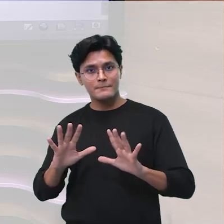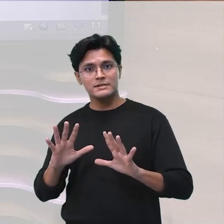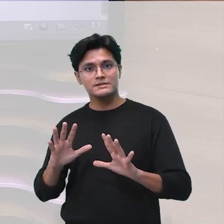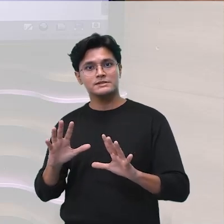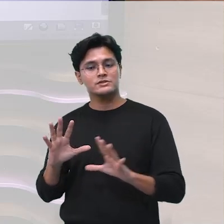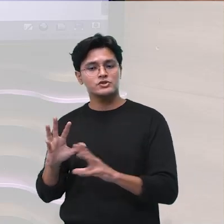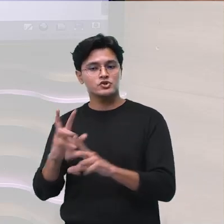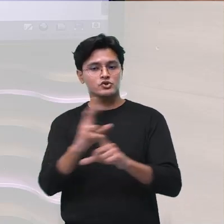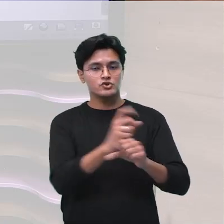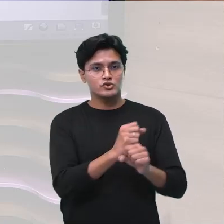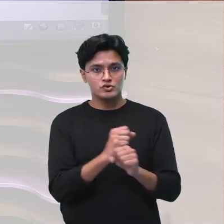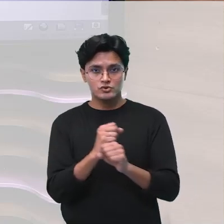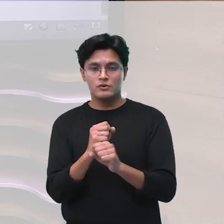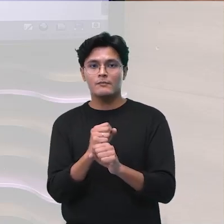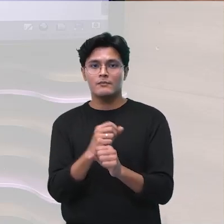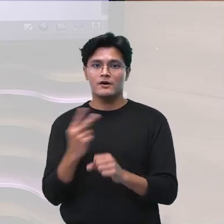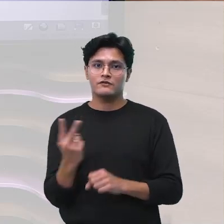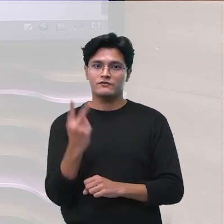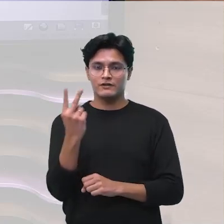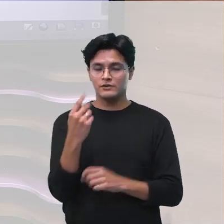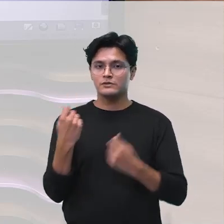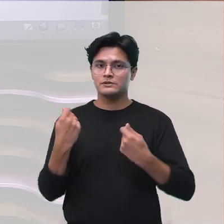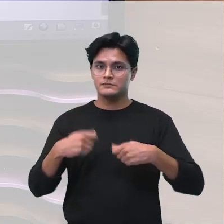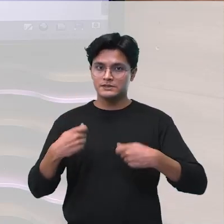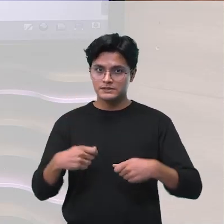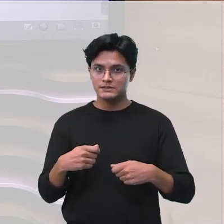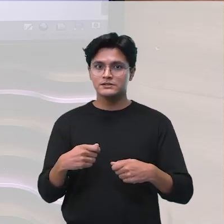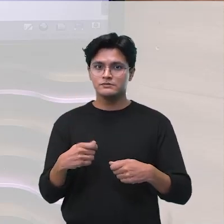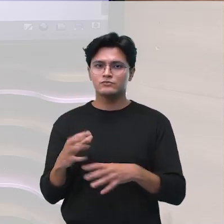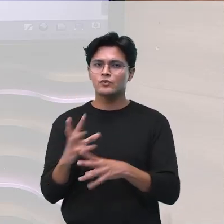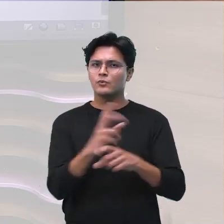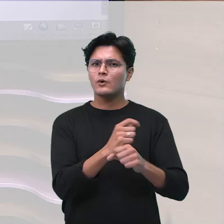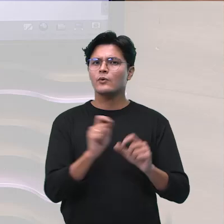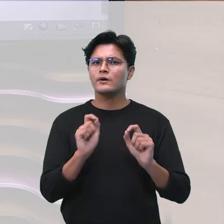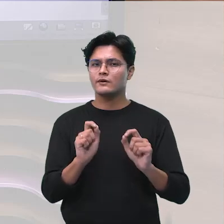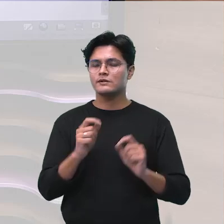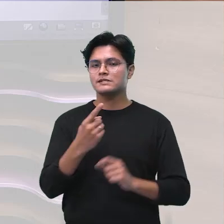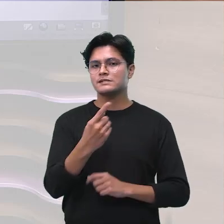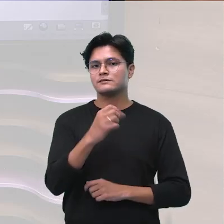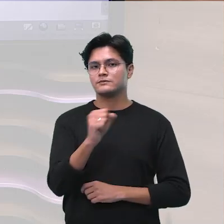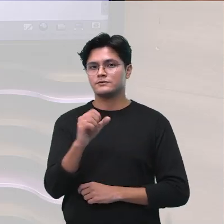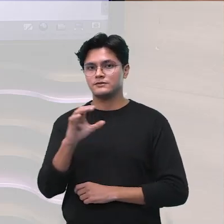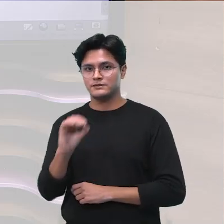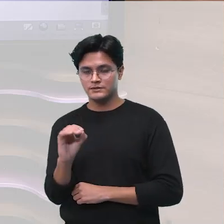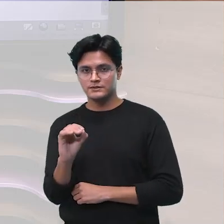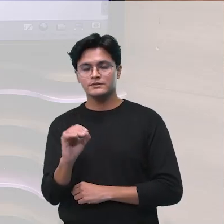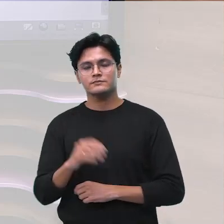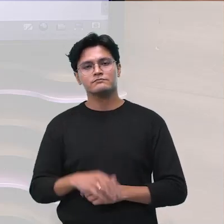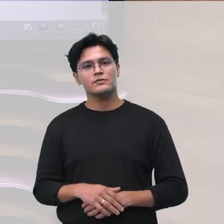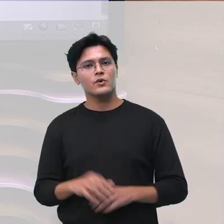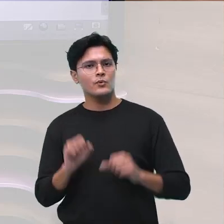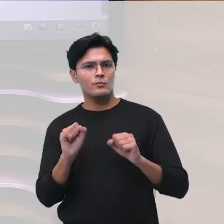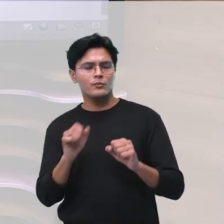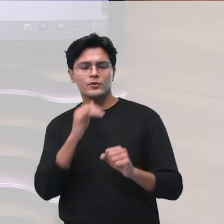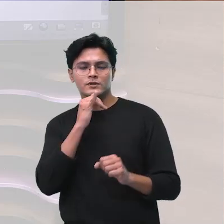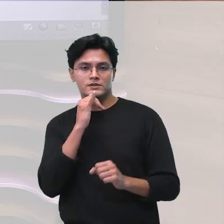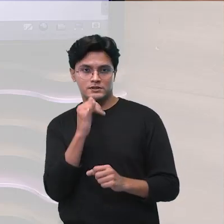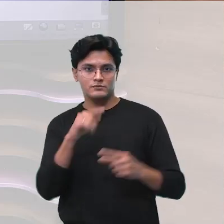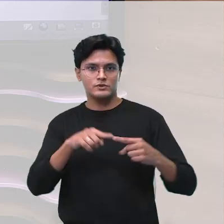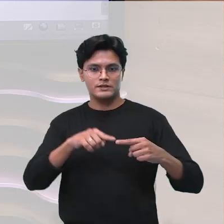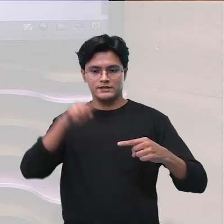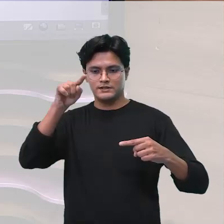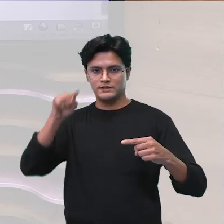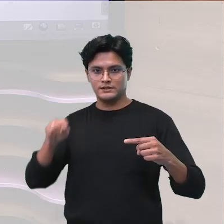que dar os 180 graus sempre, tá bom? No caso aqui, como eu falei que pode ser um triângulo equilátero, então,